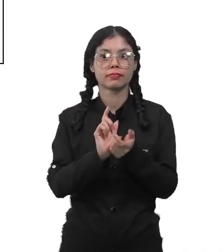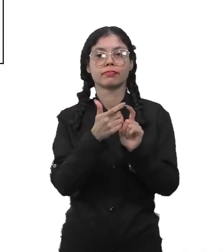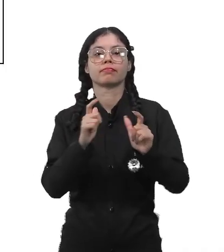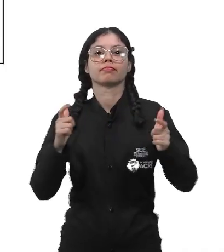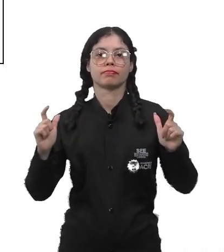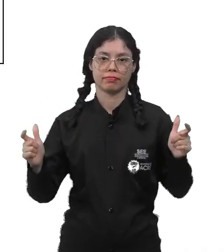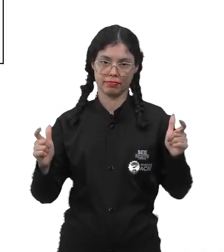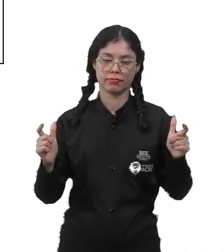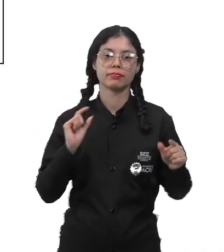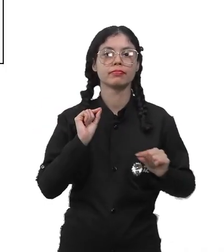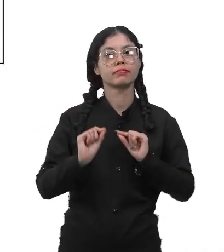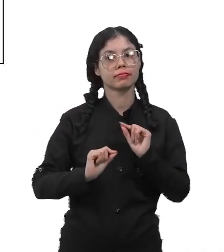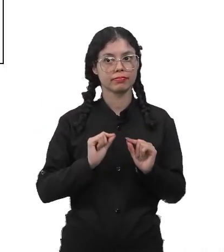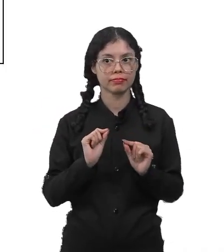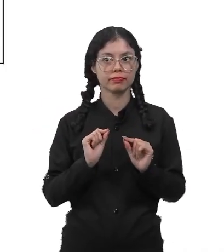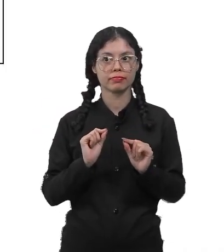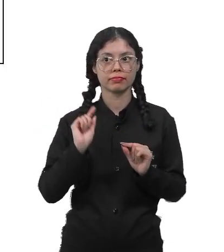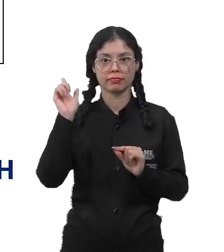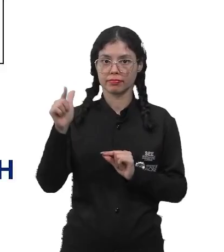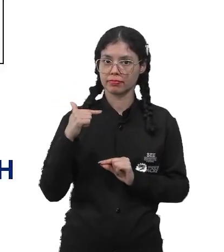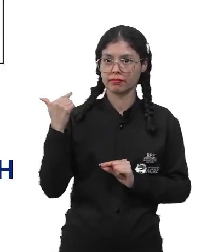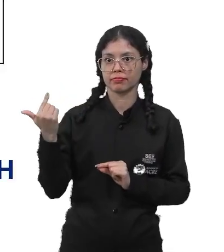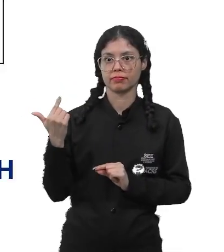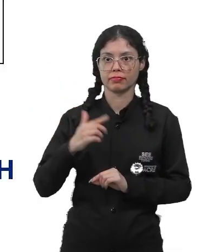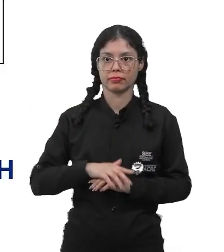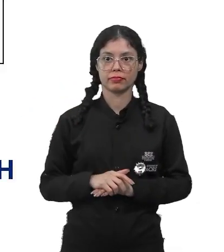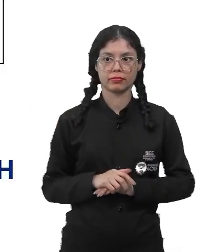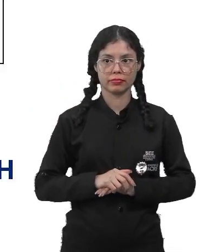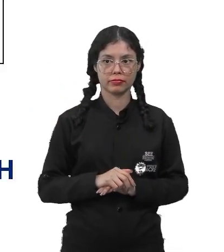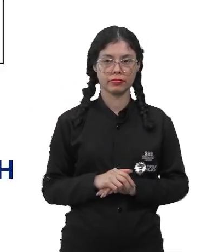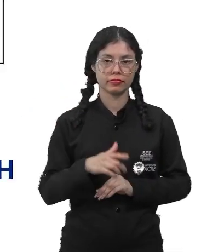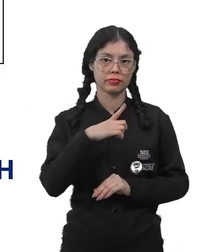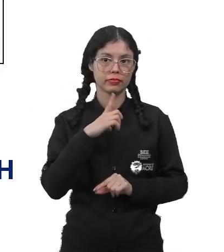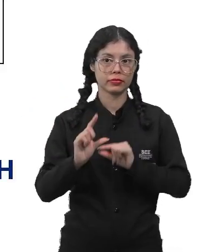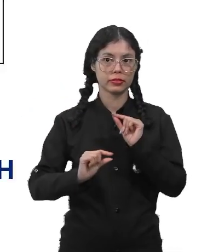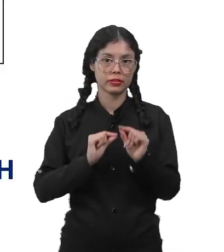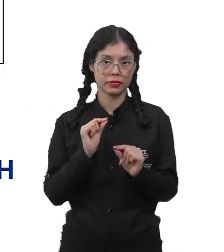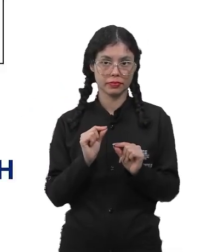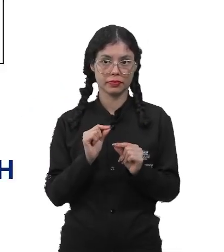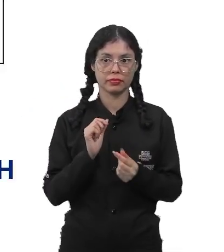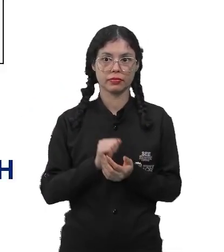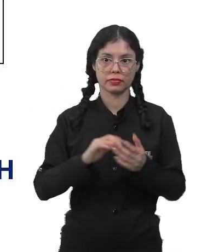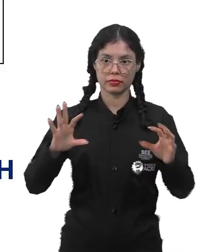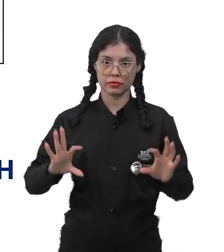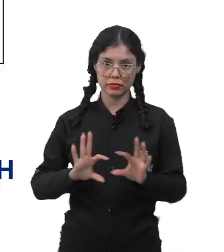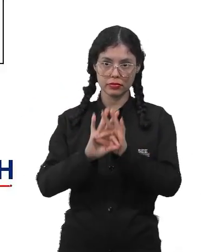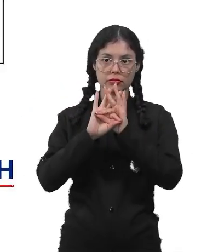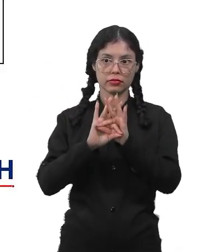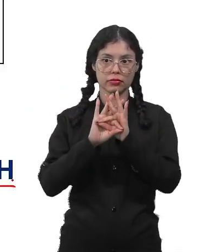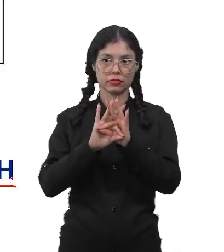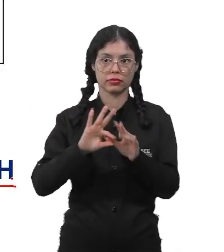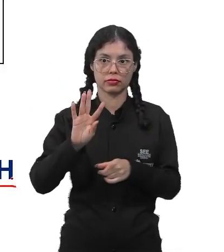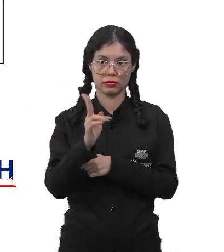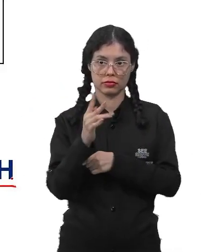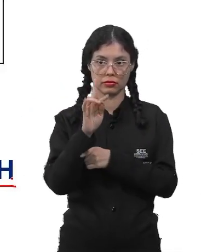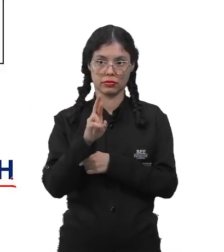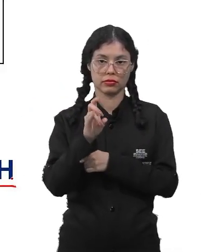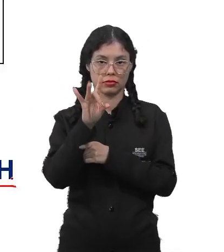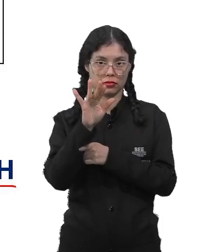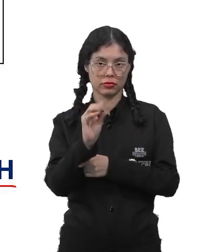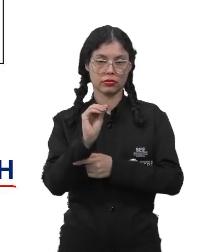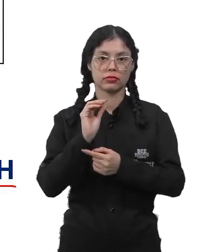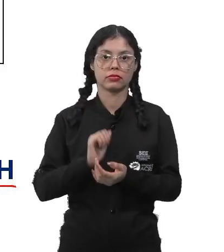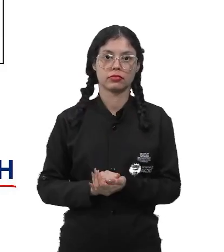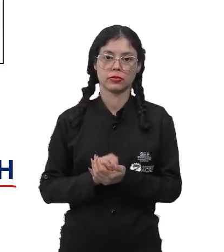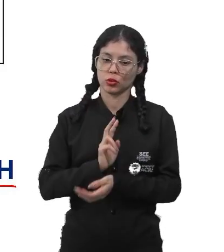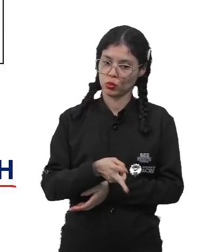maior em relação às outras. Então, nós temos que a ligação de hidrogênio, ela é mais